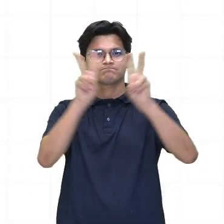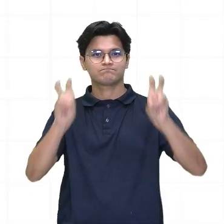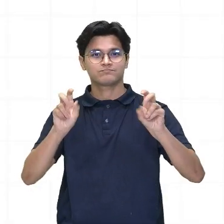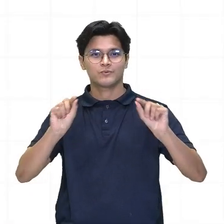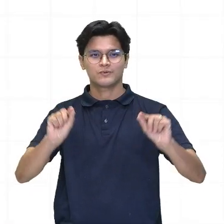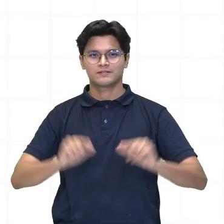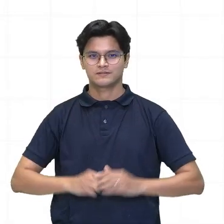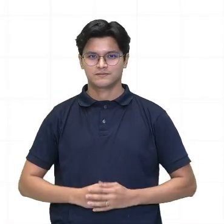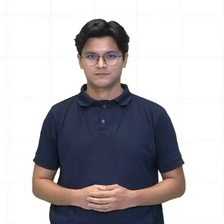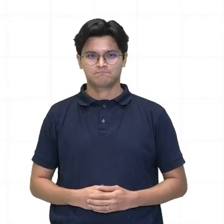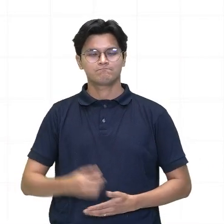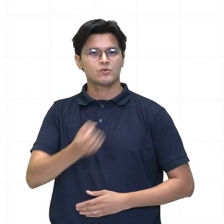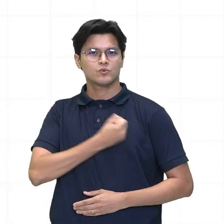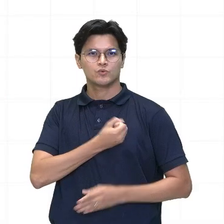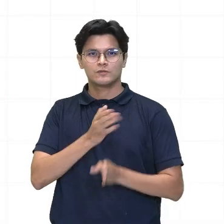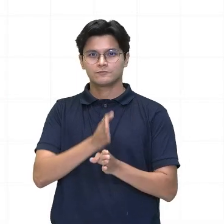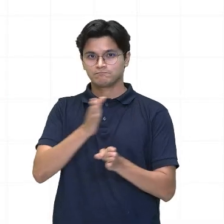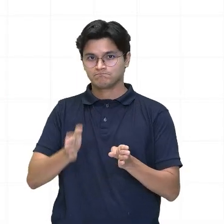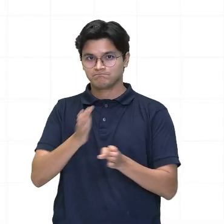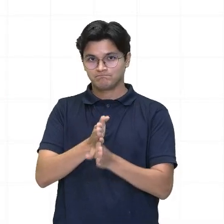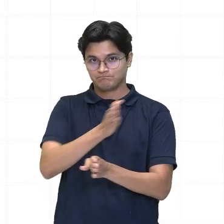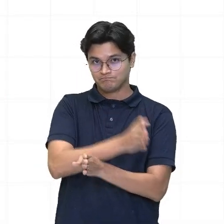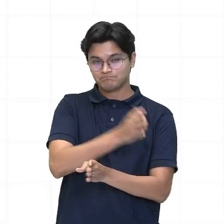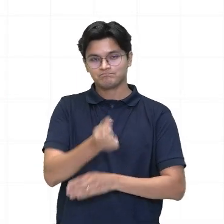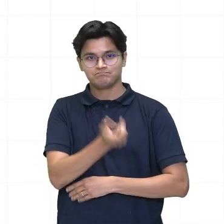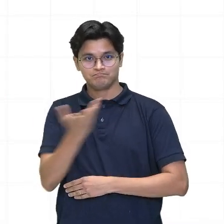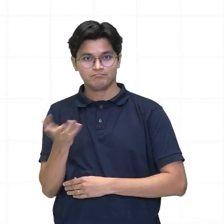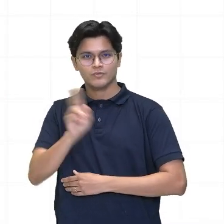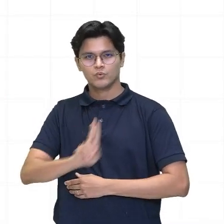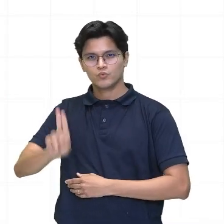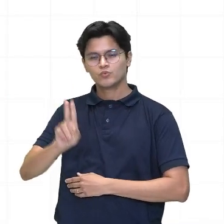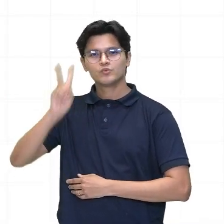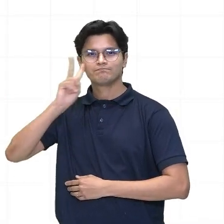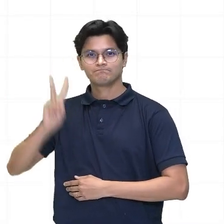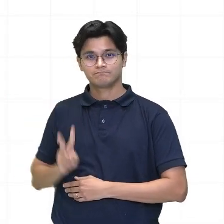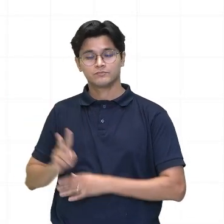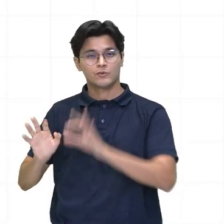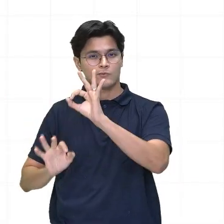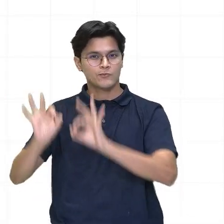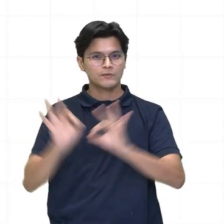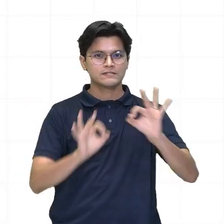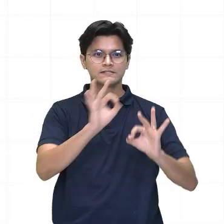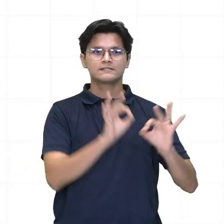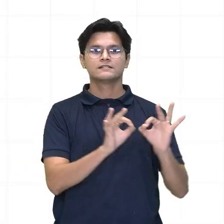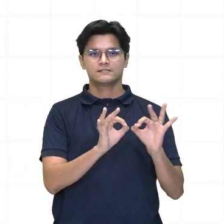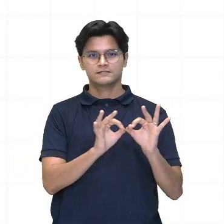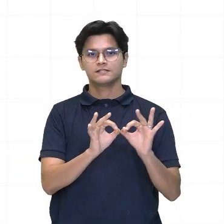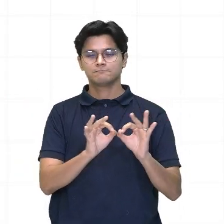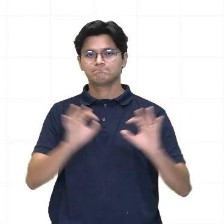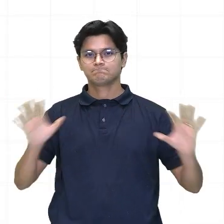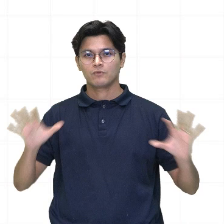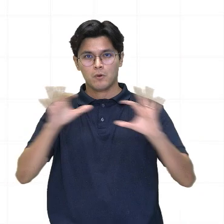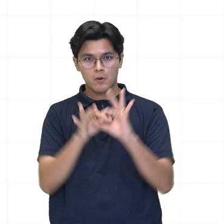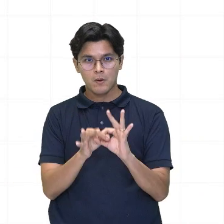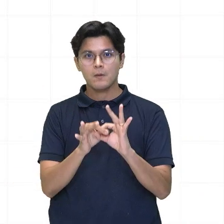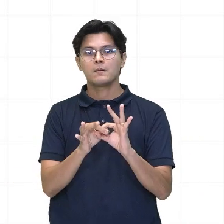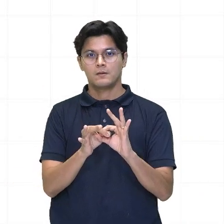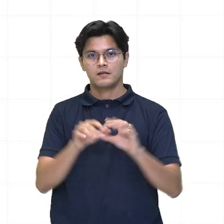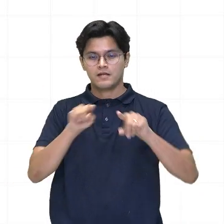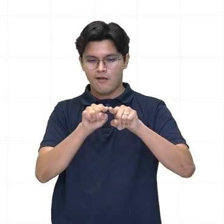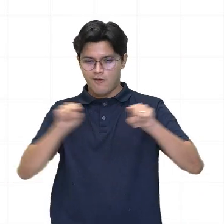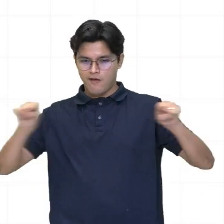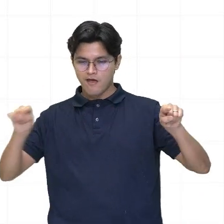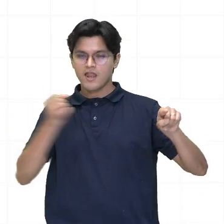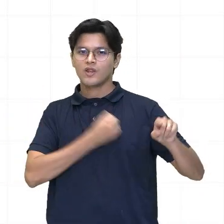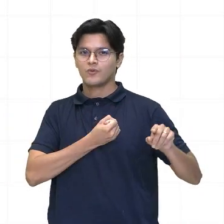conhecimento números inteiros, usos, história, ordenação, associação com pontos da reta numérica